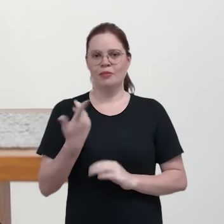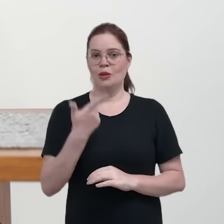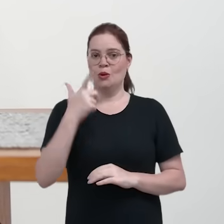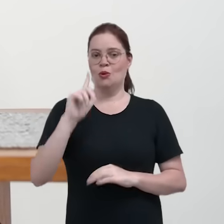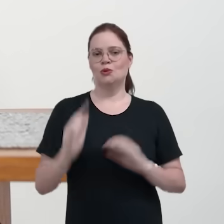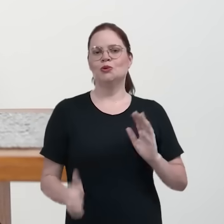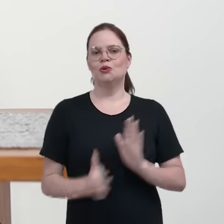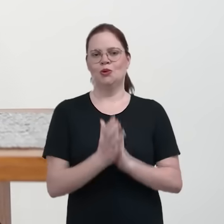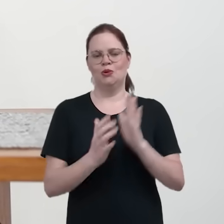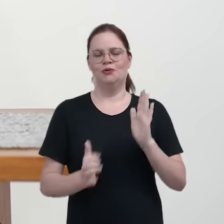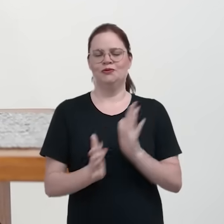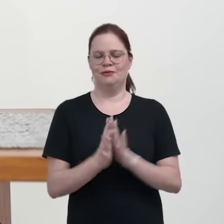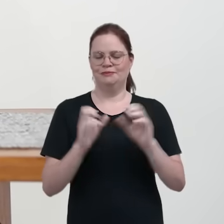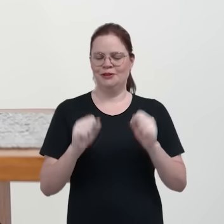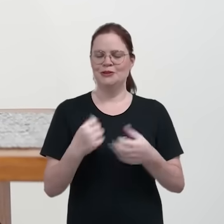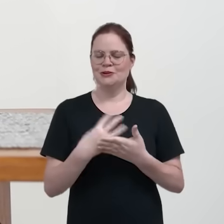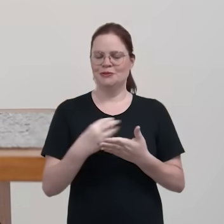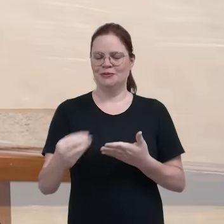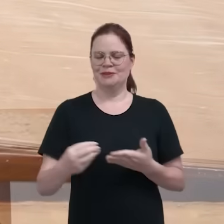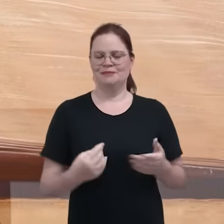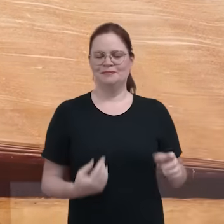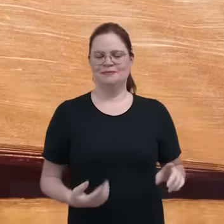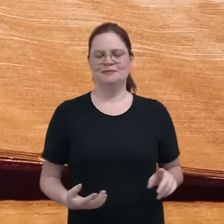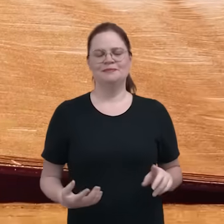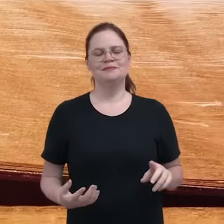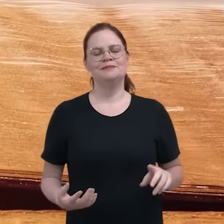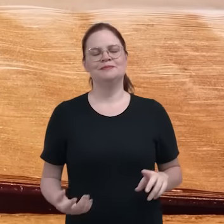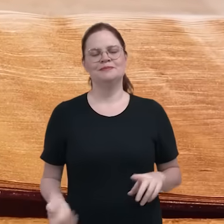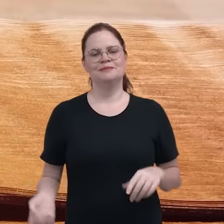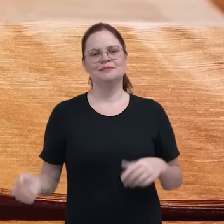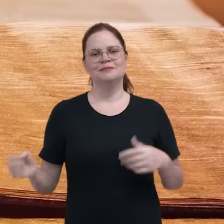Mais um louvor de adoração ao nome do Senhor.